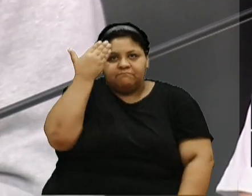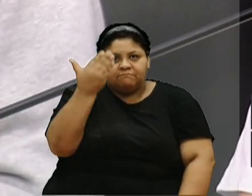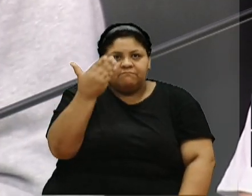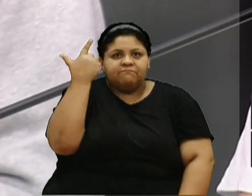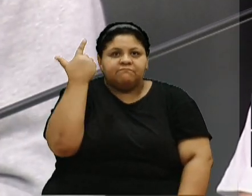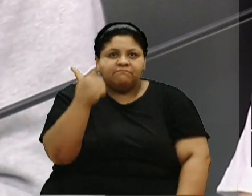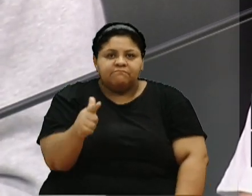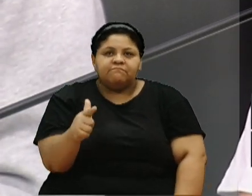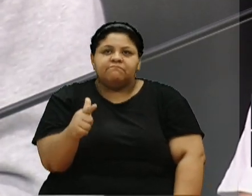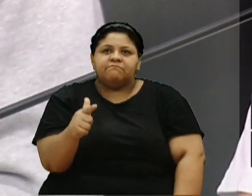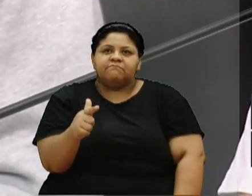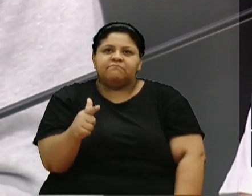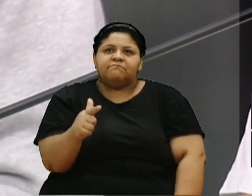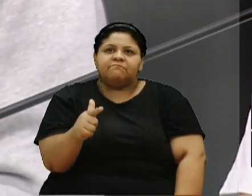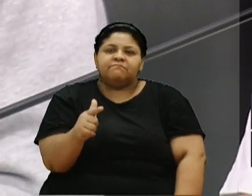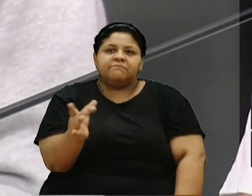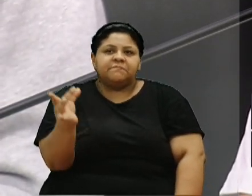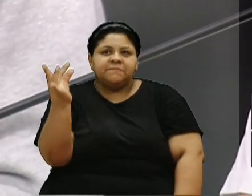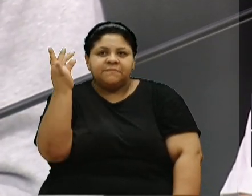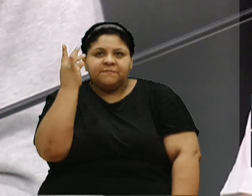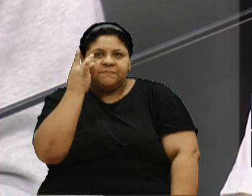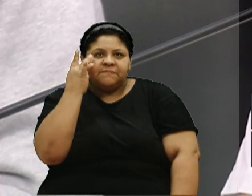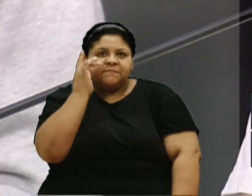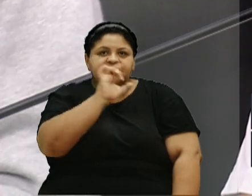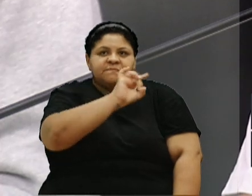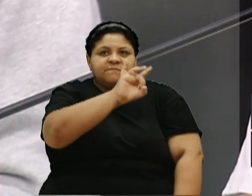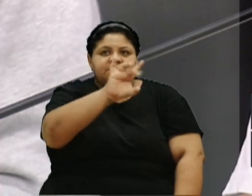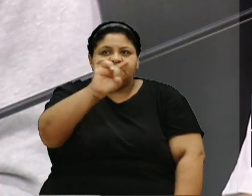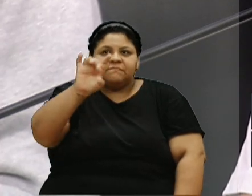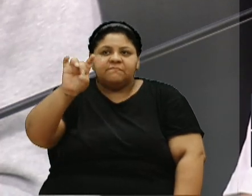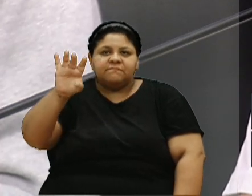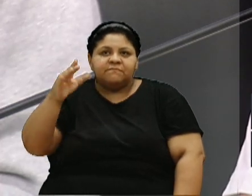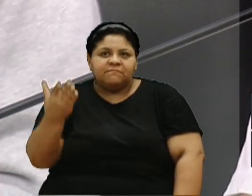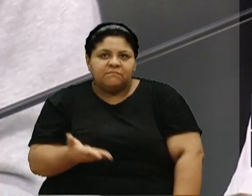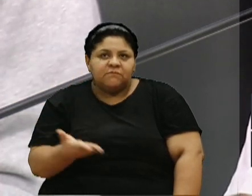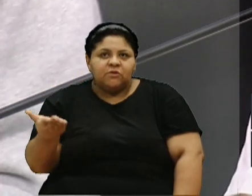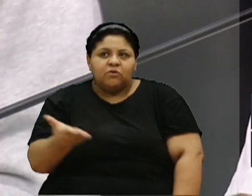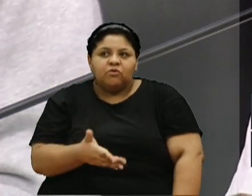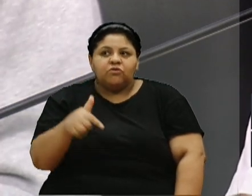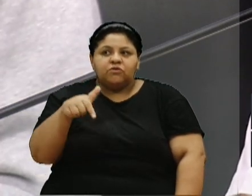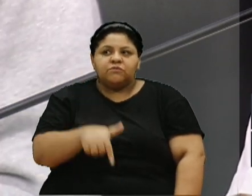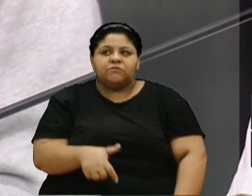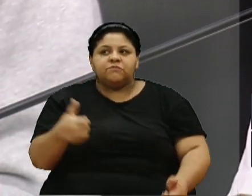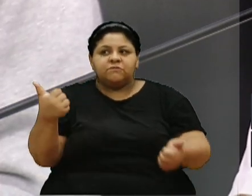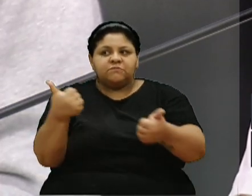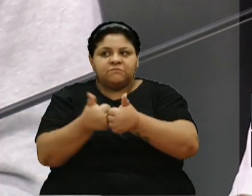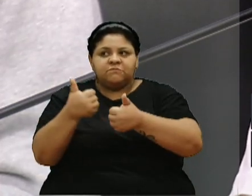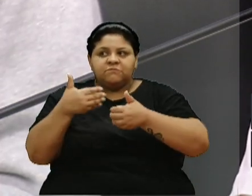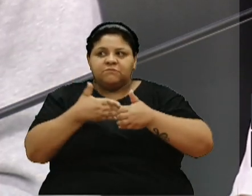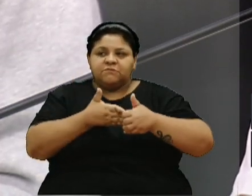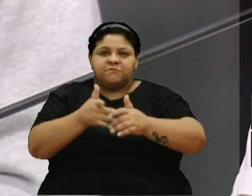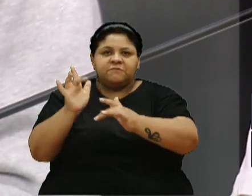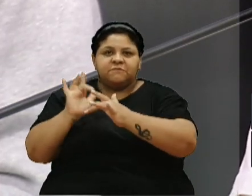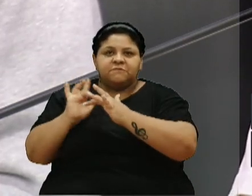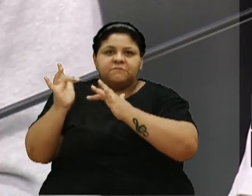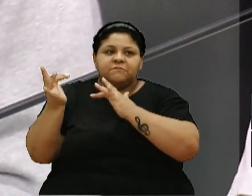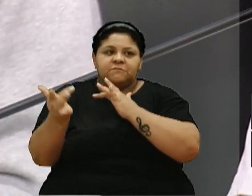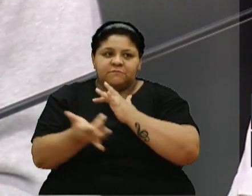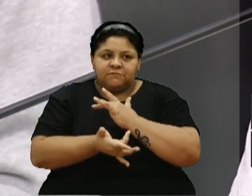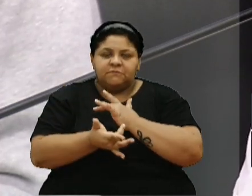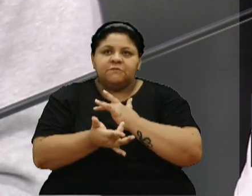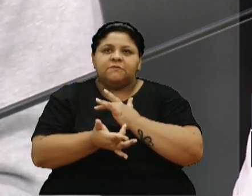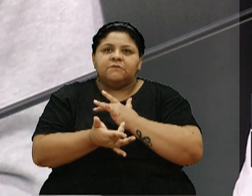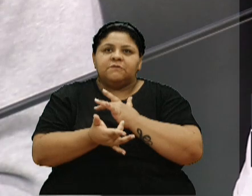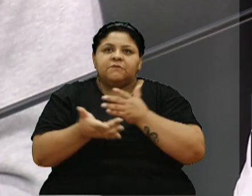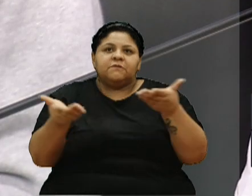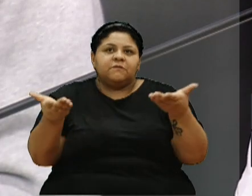uma vez, né, a presença de cada uma que esteve aqui com a gente, que acompanhou nas redes sociais,